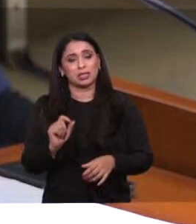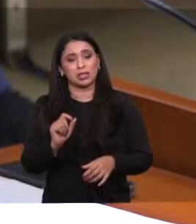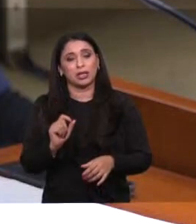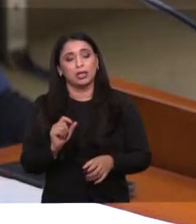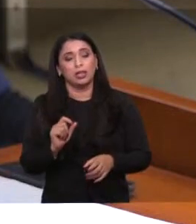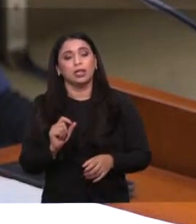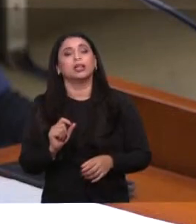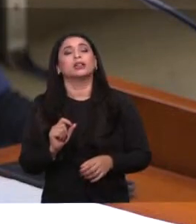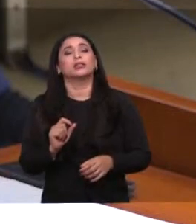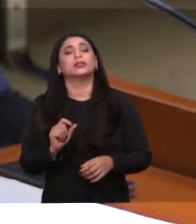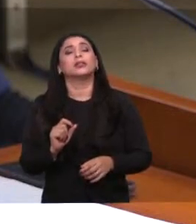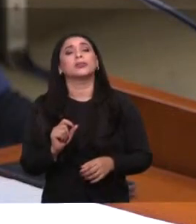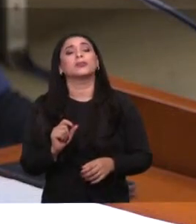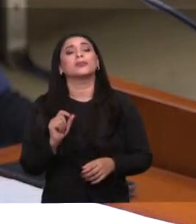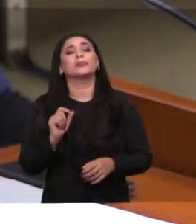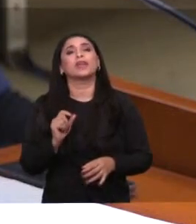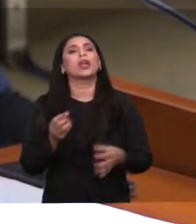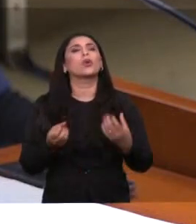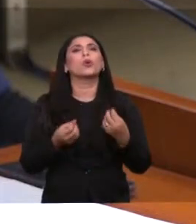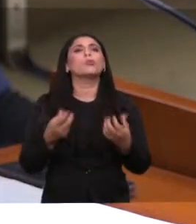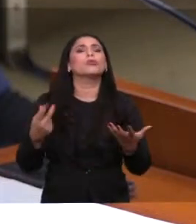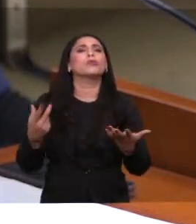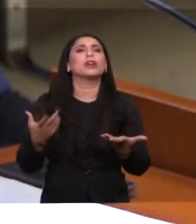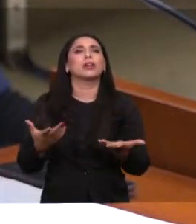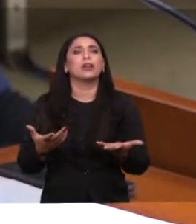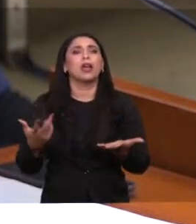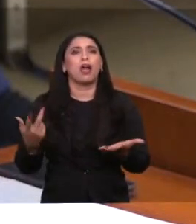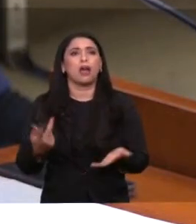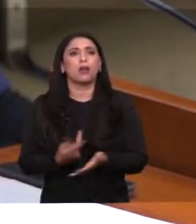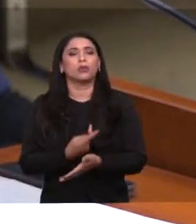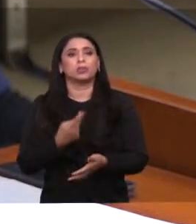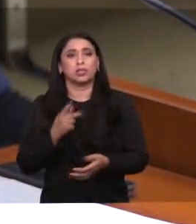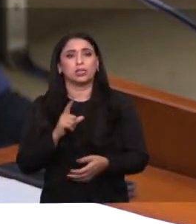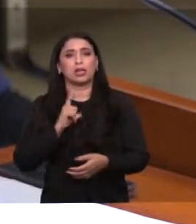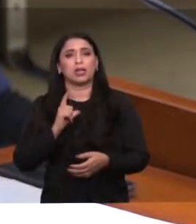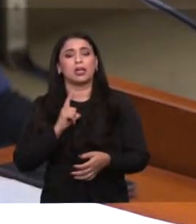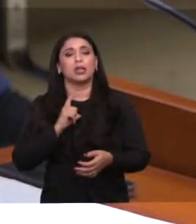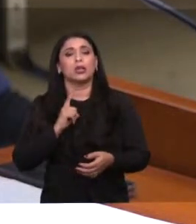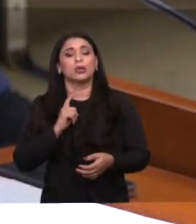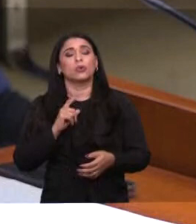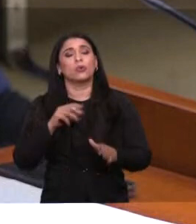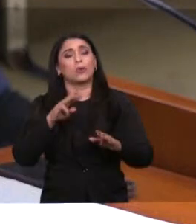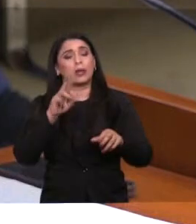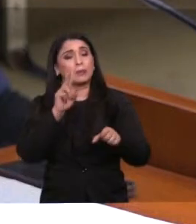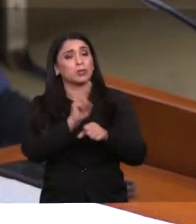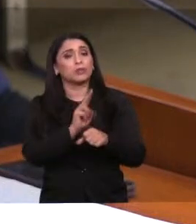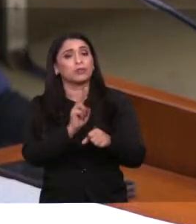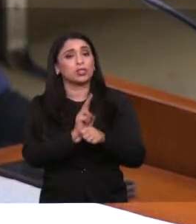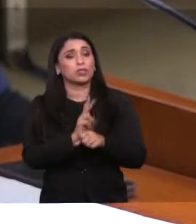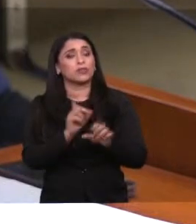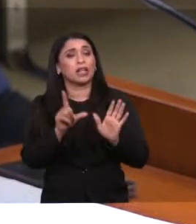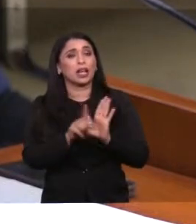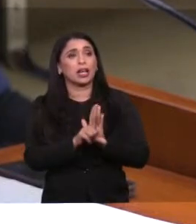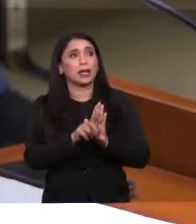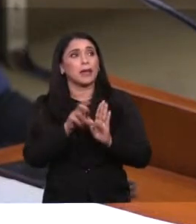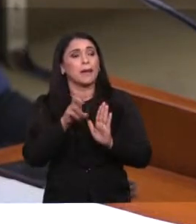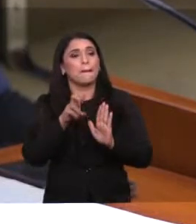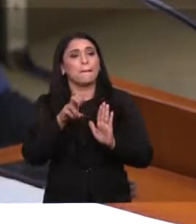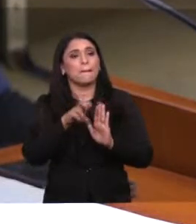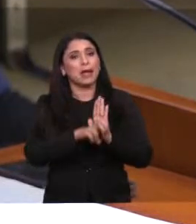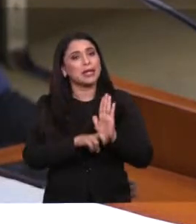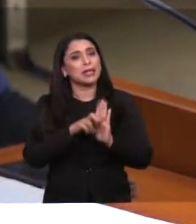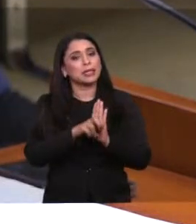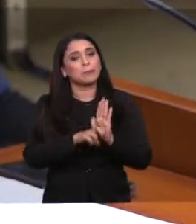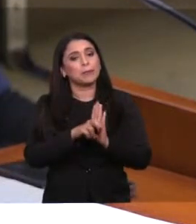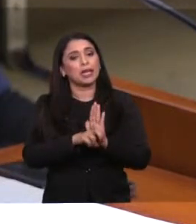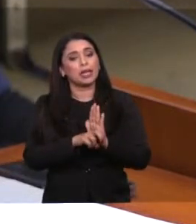Vossas Excelências, é como vão ficar essas medidas protetivas da Lei Maria da Penha na